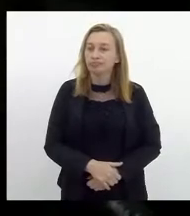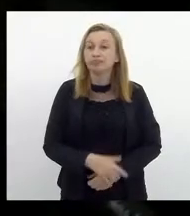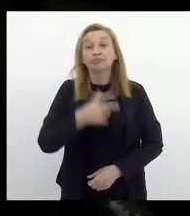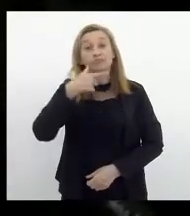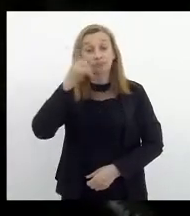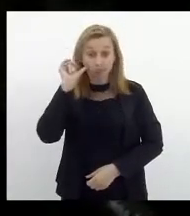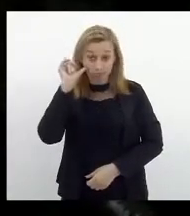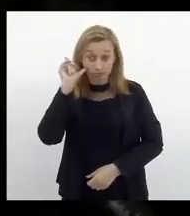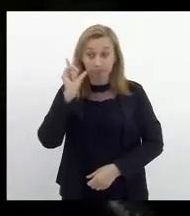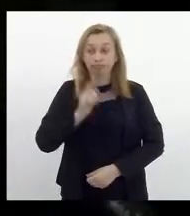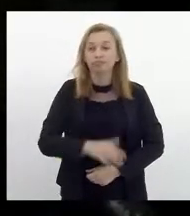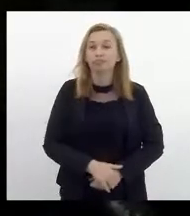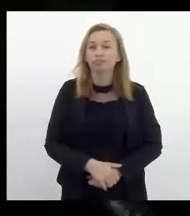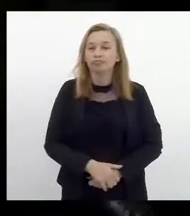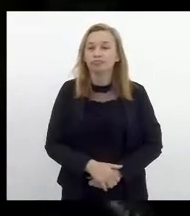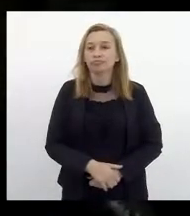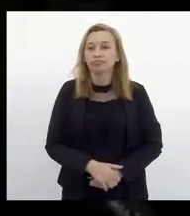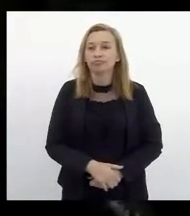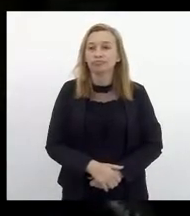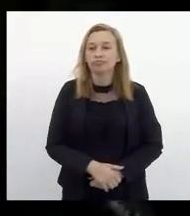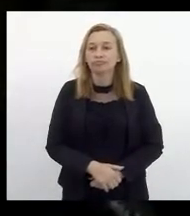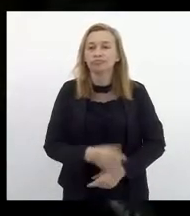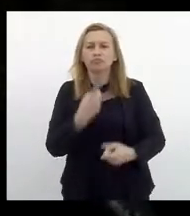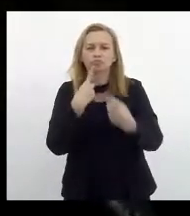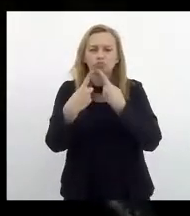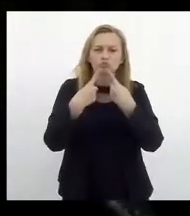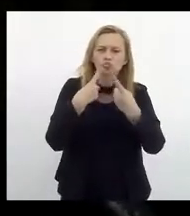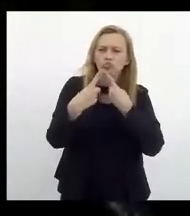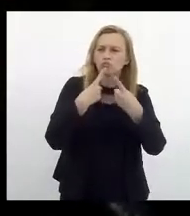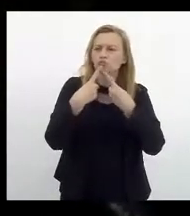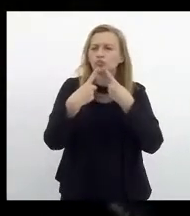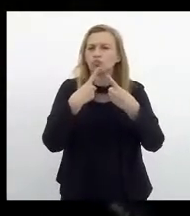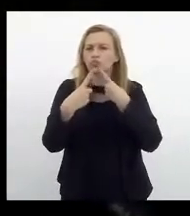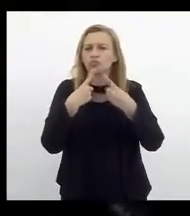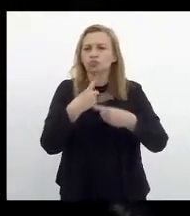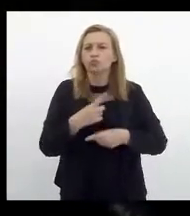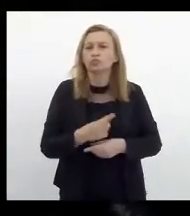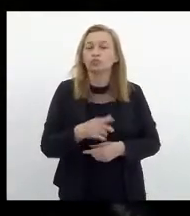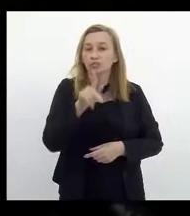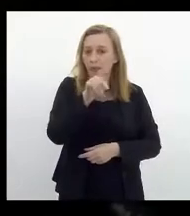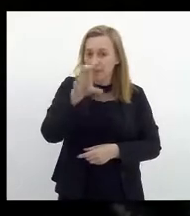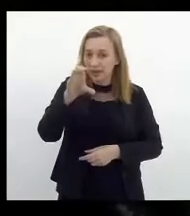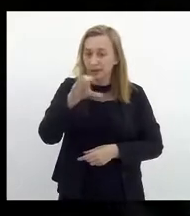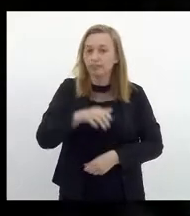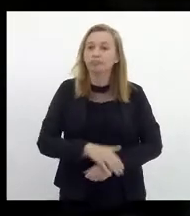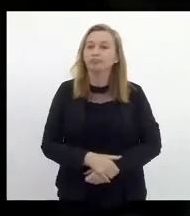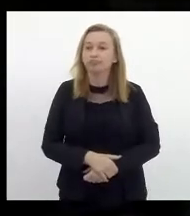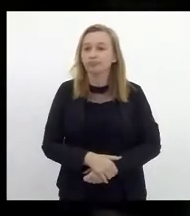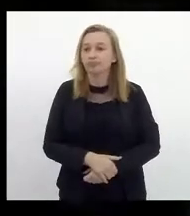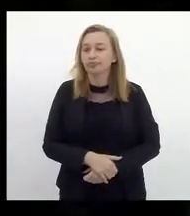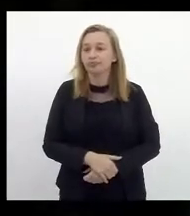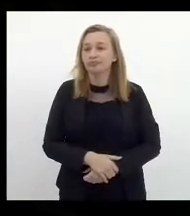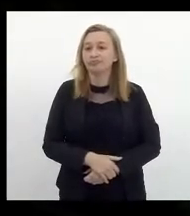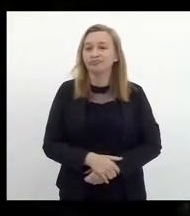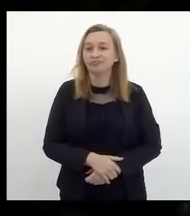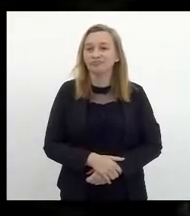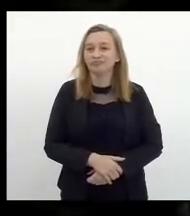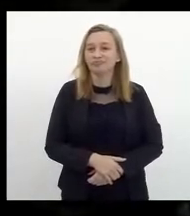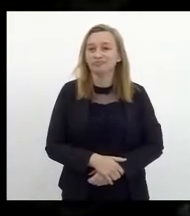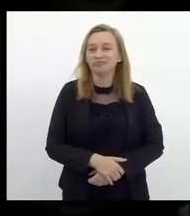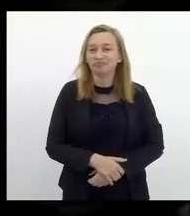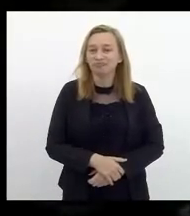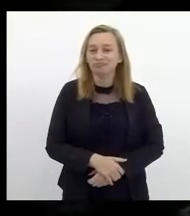ontem mesmo, nas discussões da PEC, da reforma